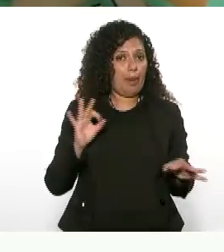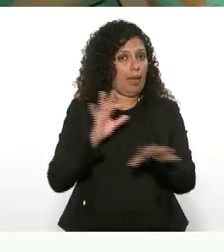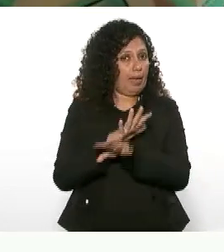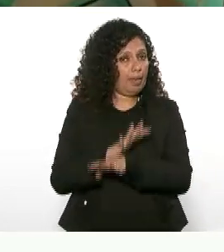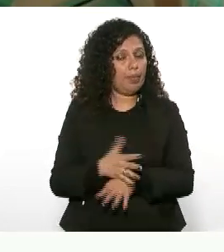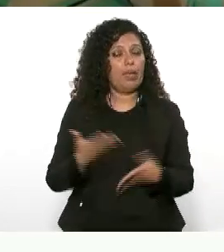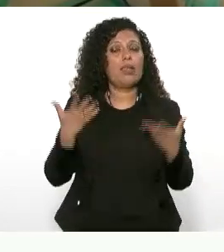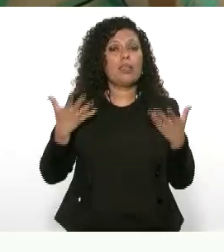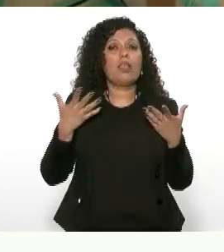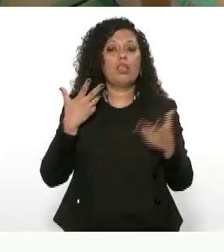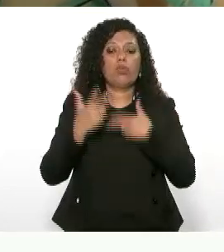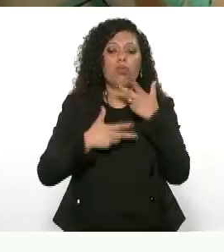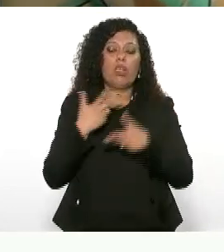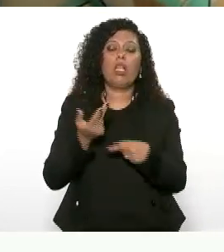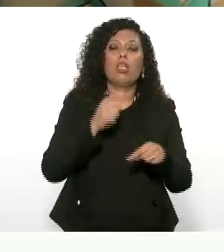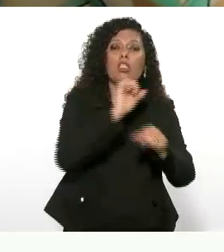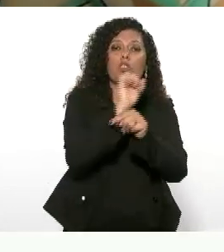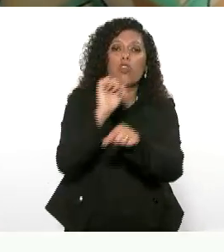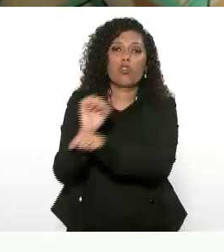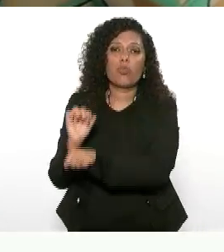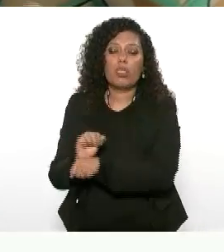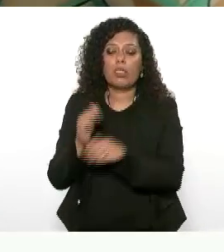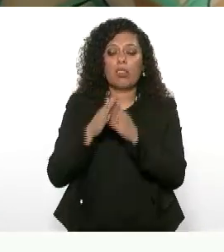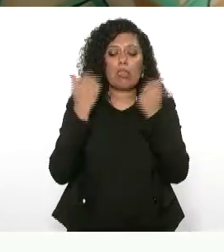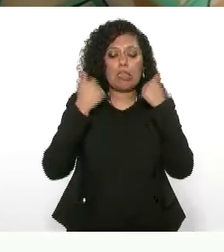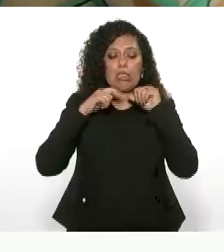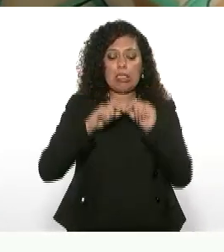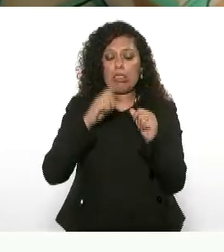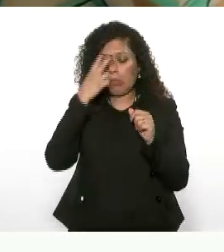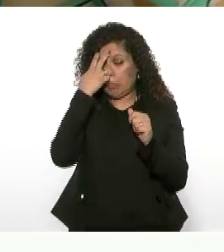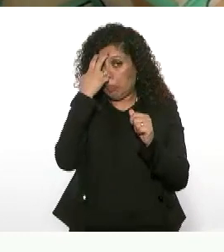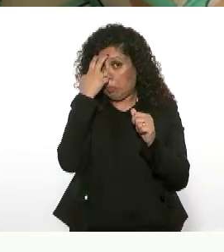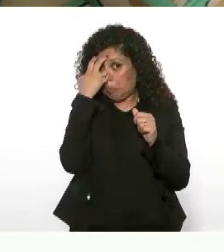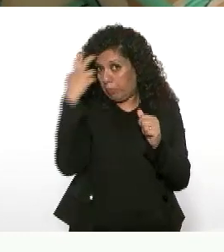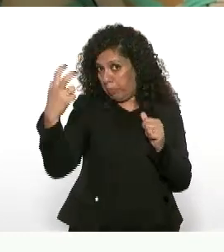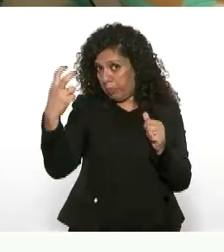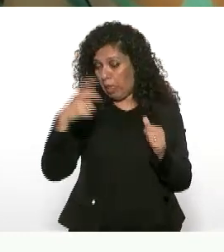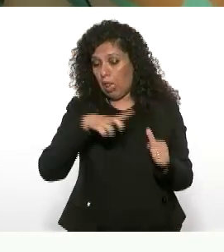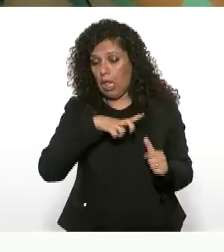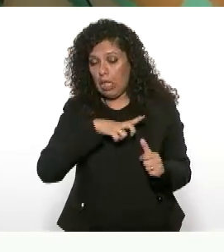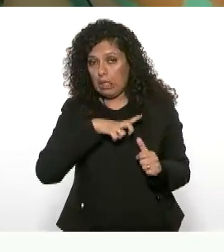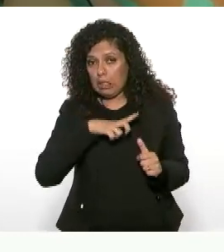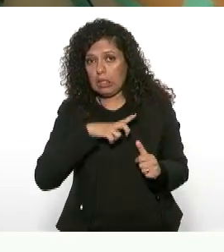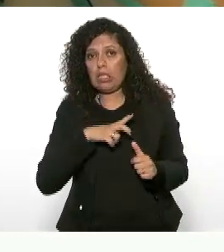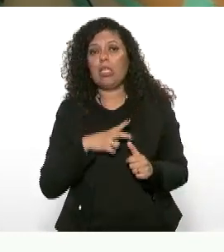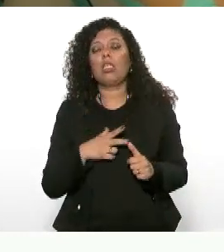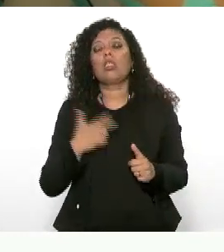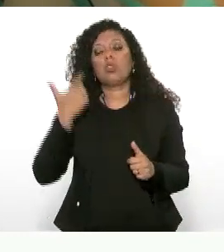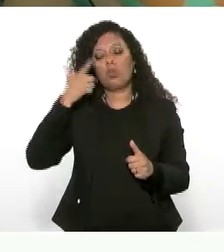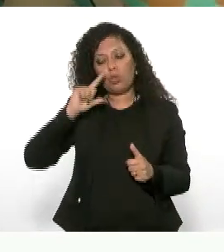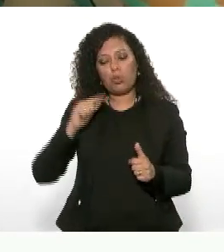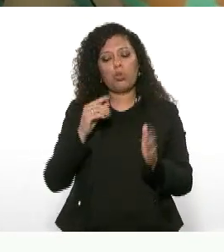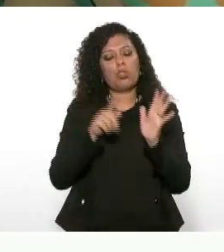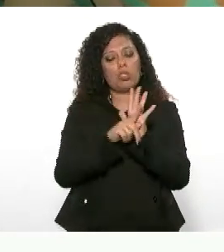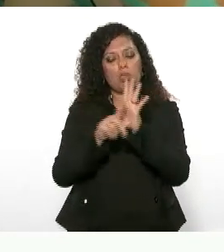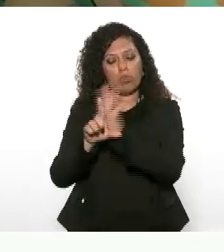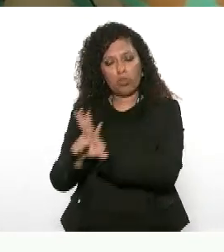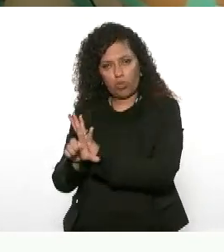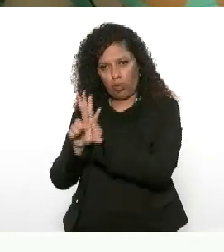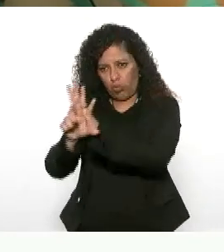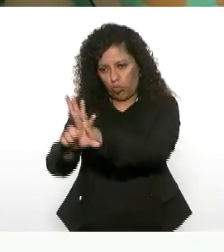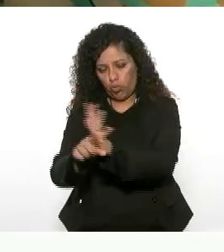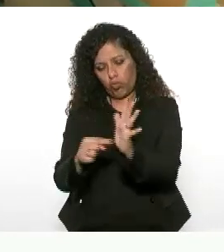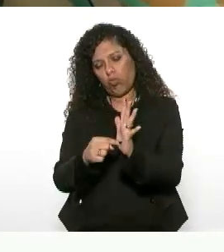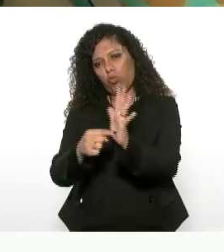alongar, espero que essa casa tenha um amadurecimento suficiente para poder dar encaminhamento a esse projeto de lei que